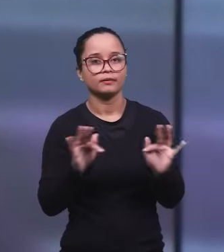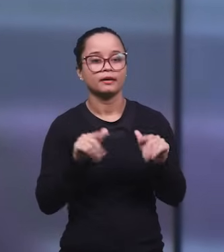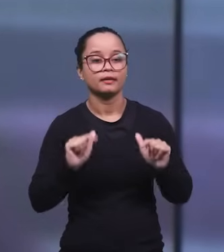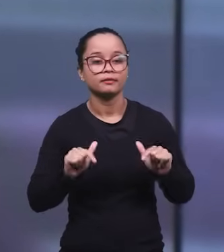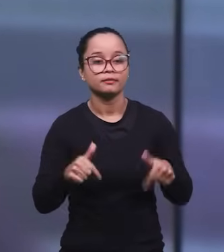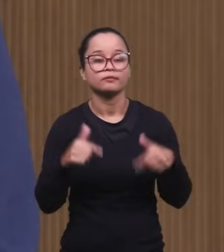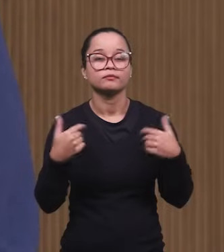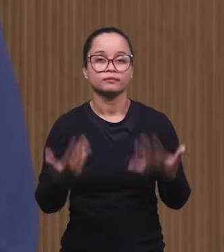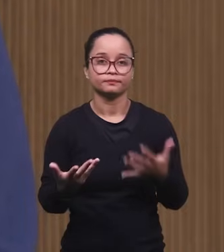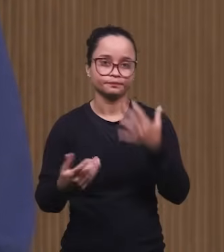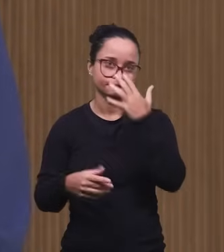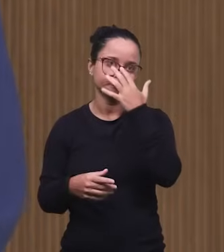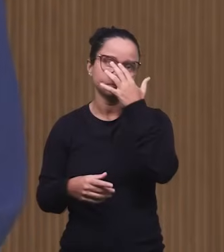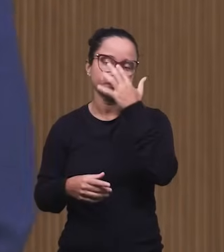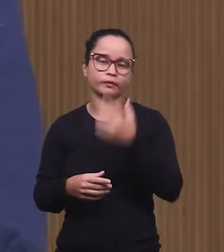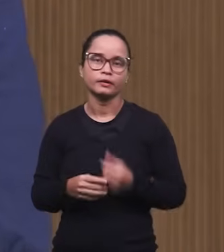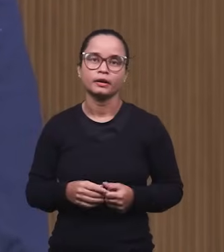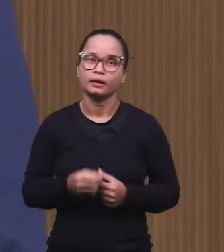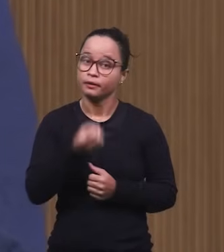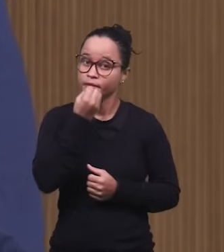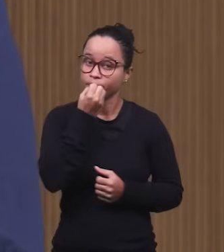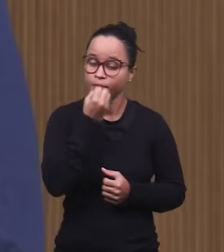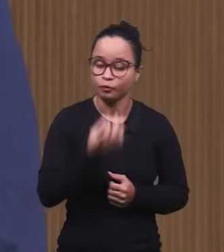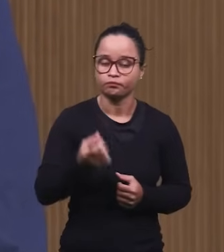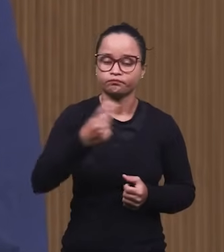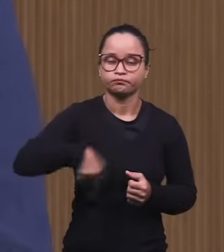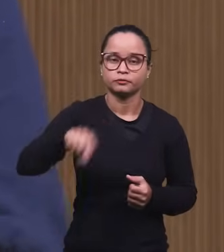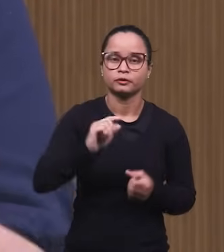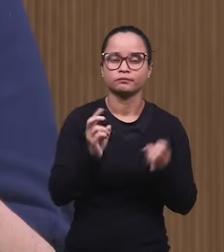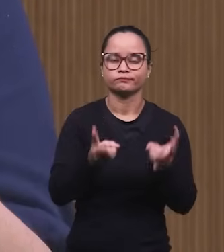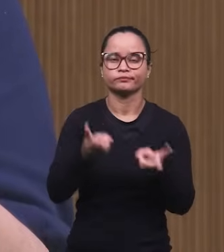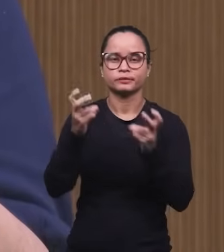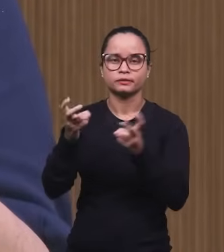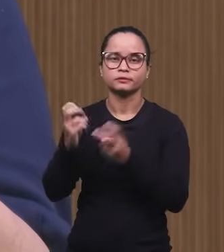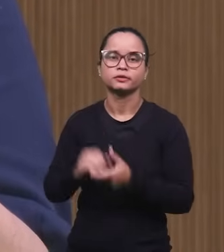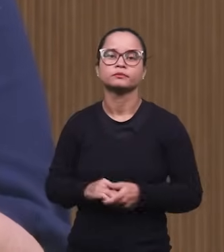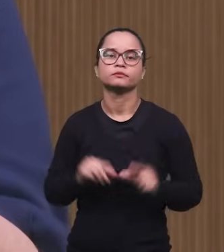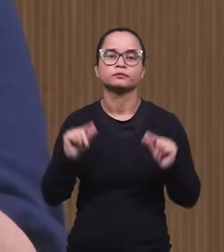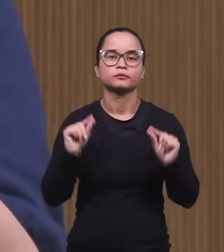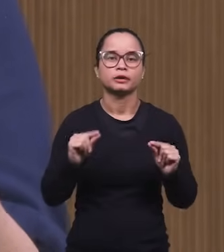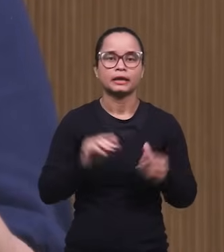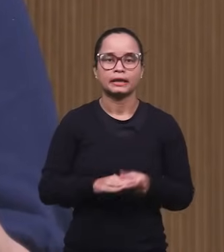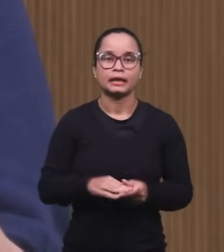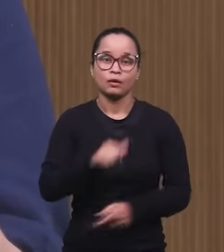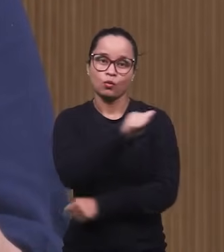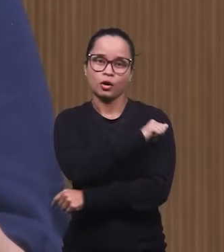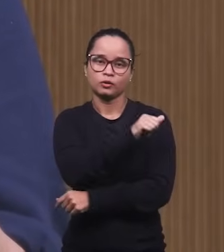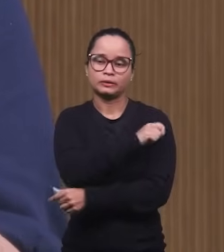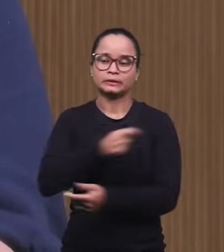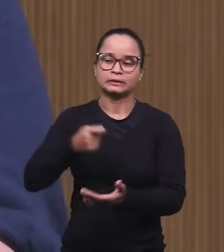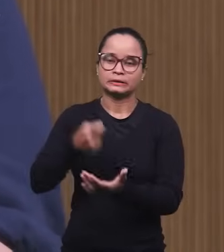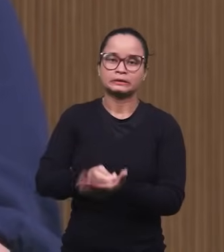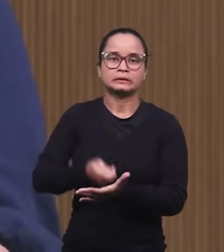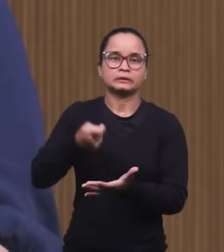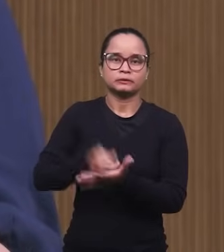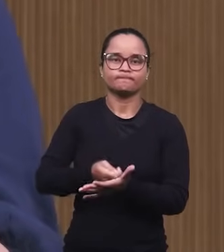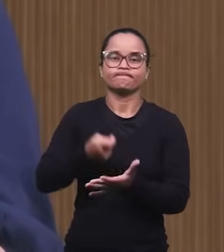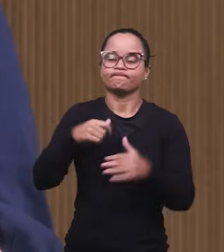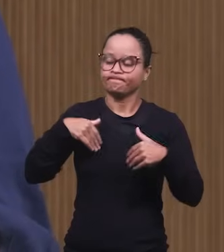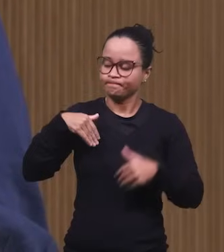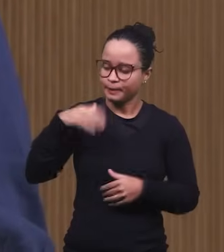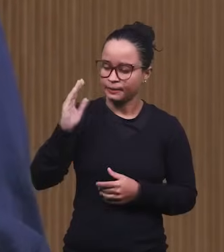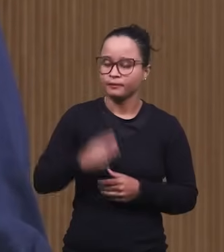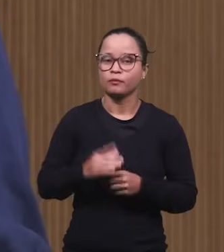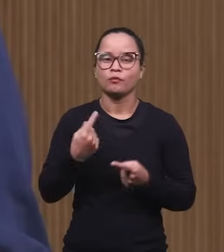fazer. A gente percebe assim, cada vez mais esse aluno é mais cobrado. A